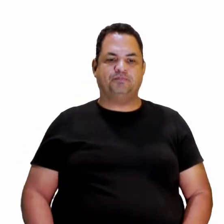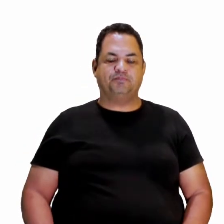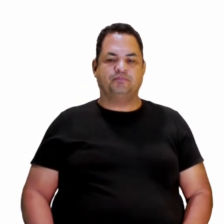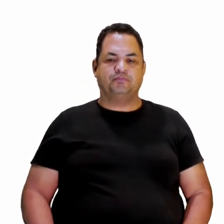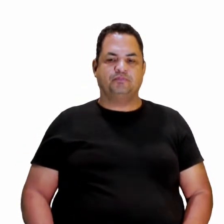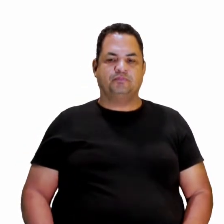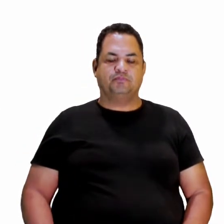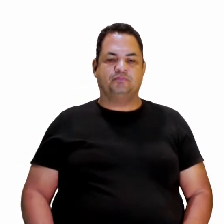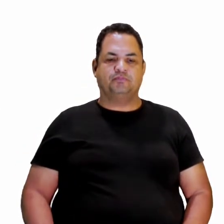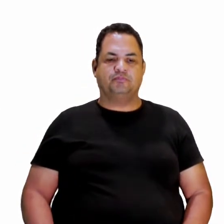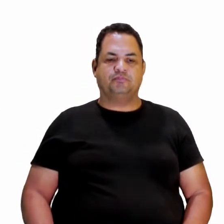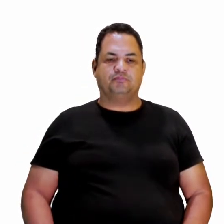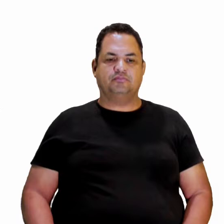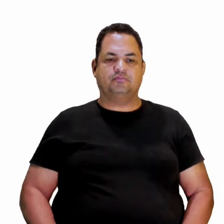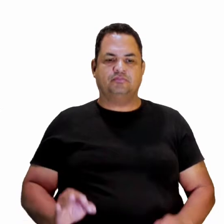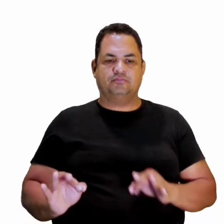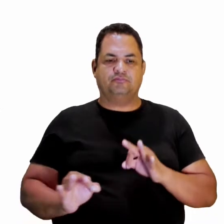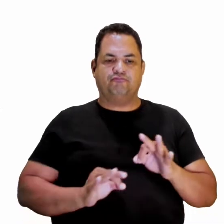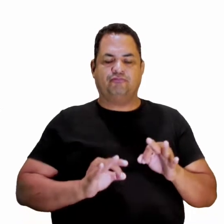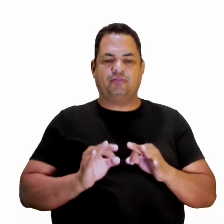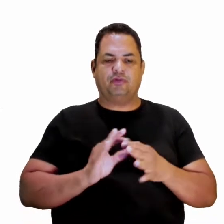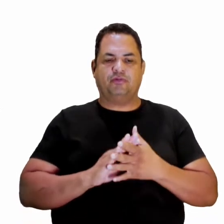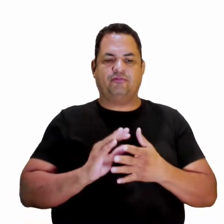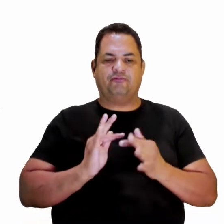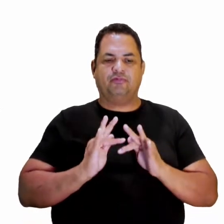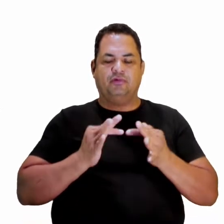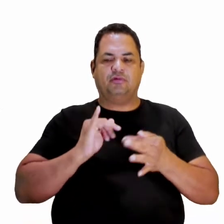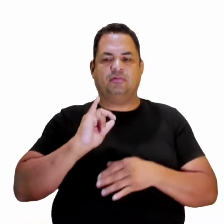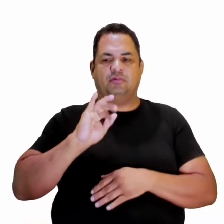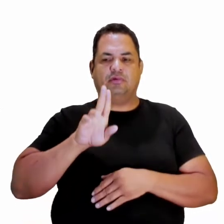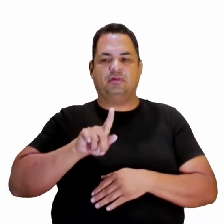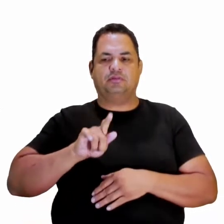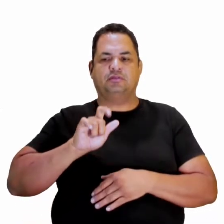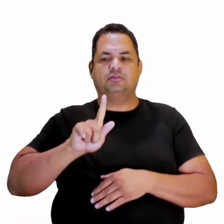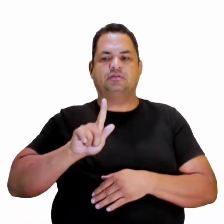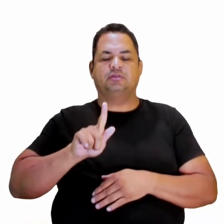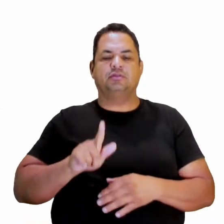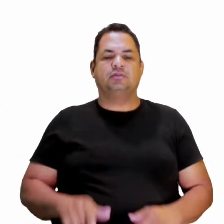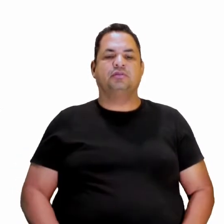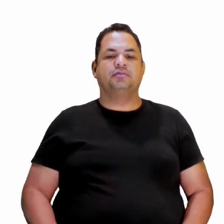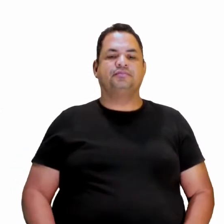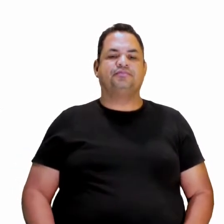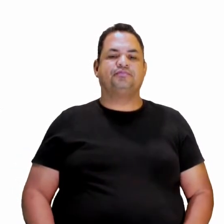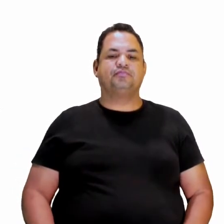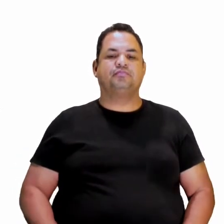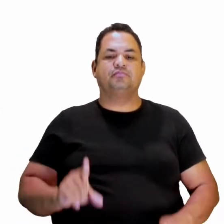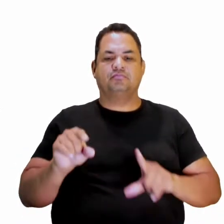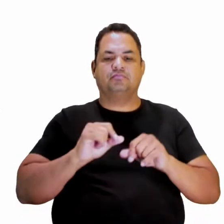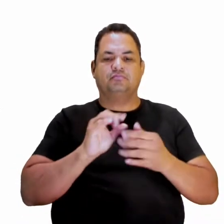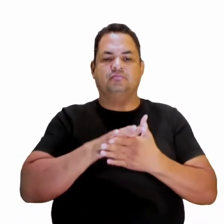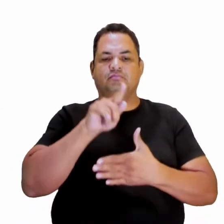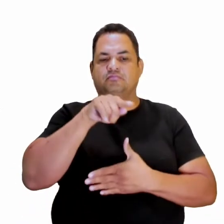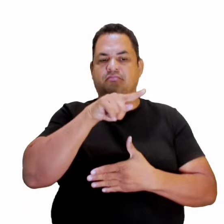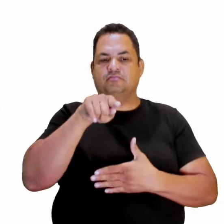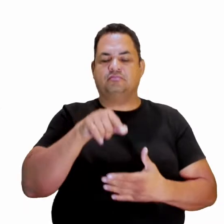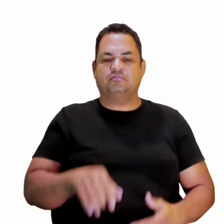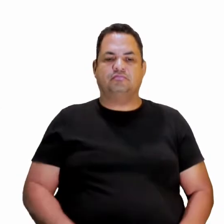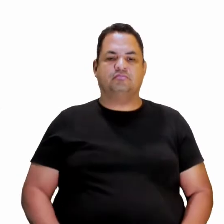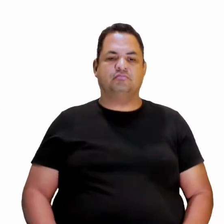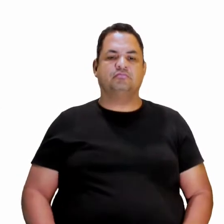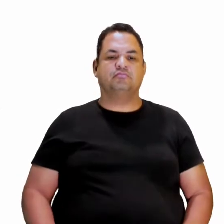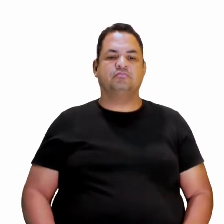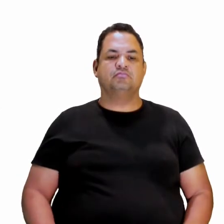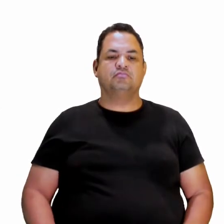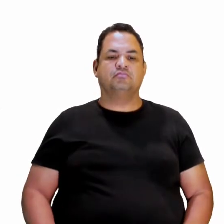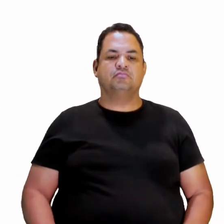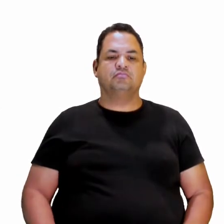ing form, na forma do ing. E aí? Essa é uma das opções para a gente marcar. E